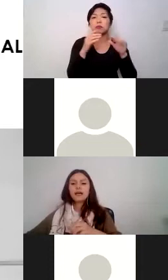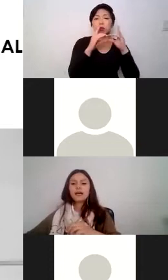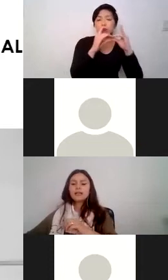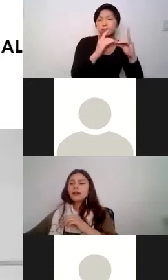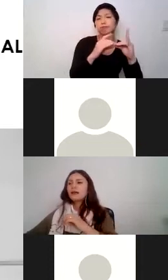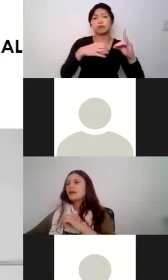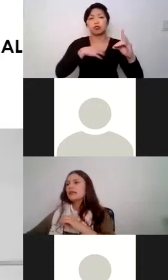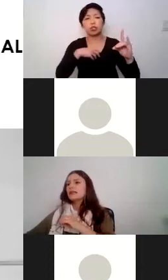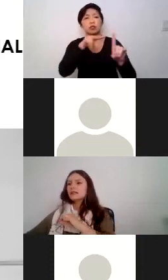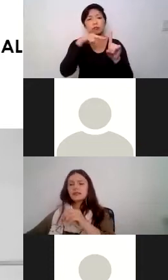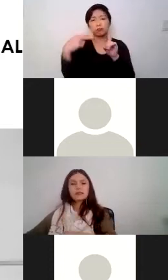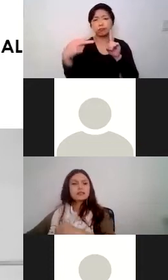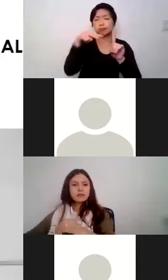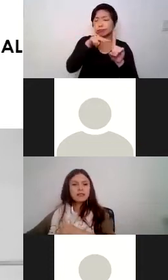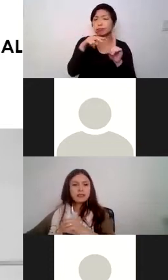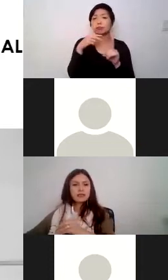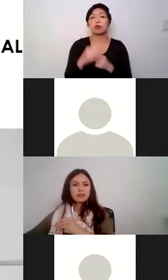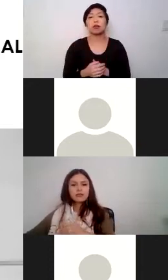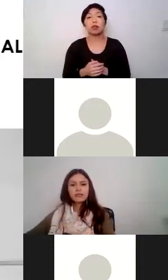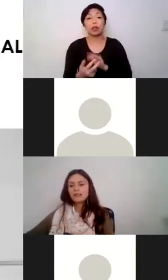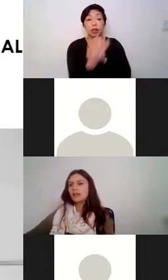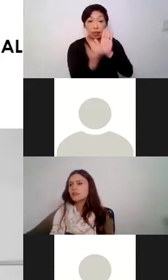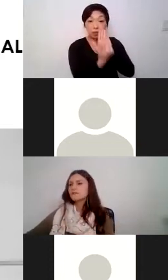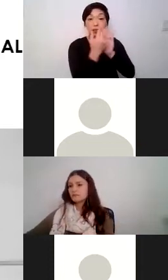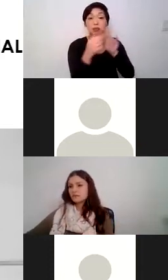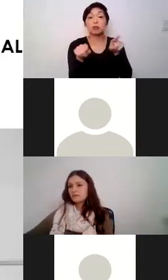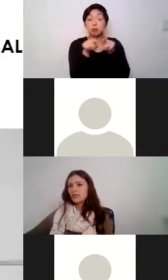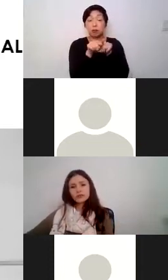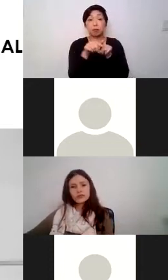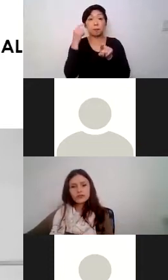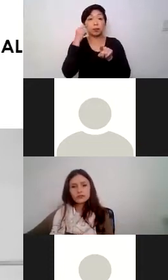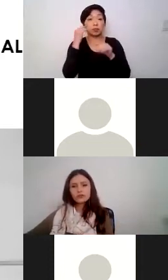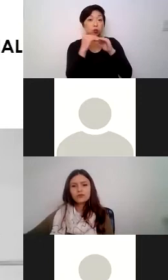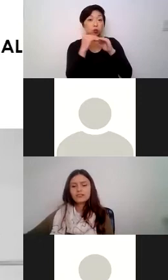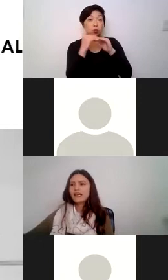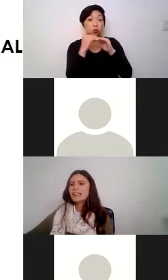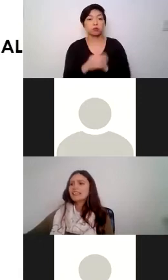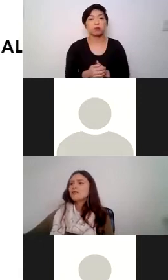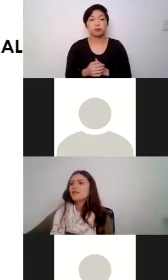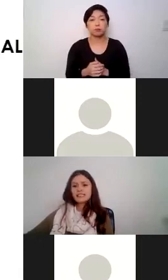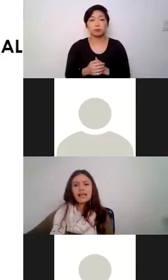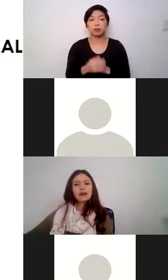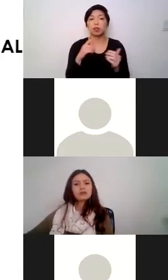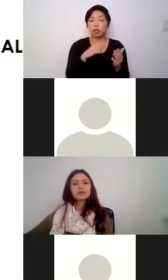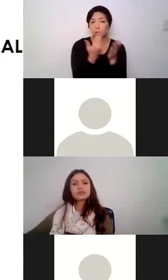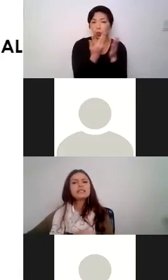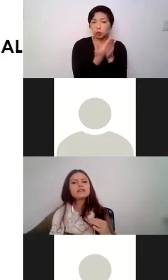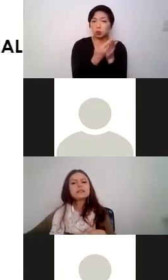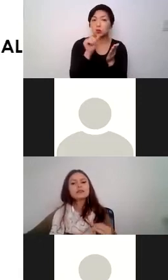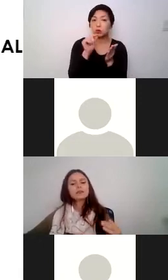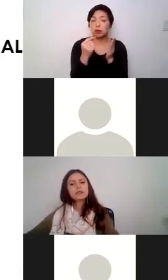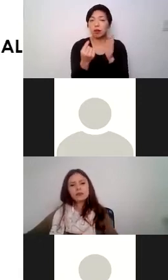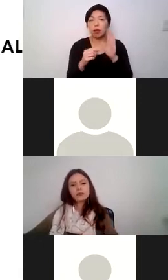e vai desenhando em cima dessa horizontalidade e um dos estudos que ele faz é a altura